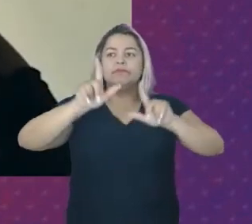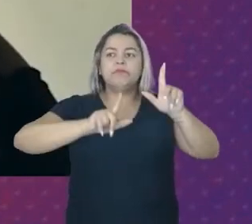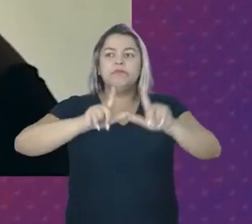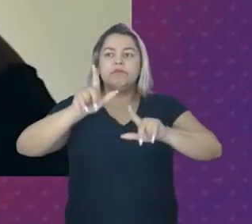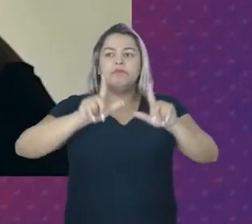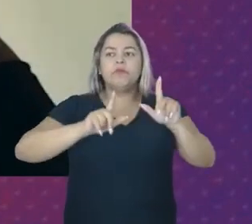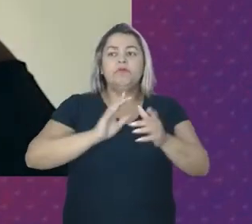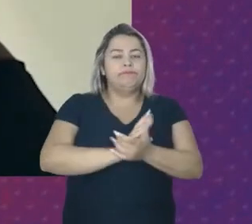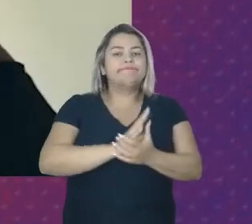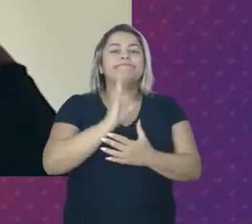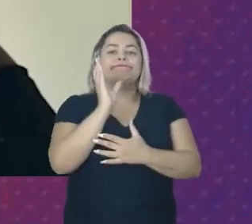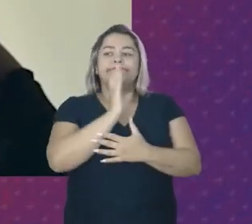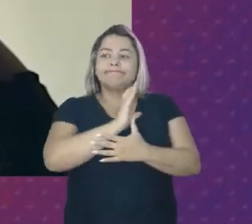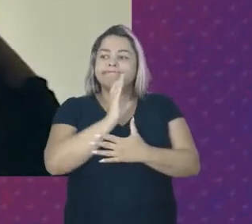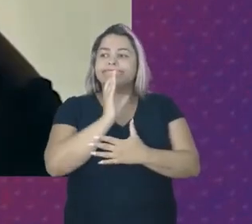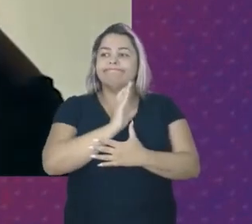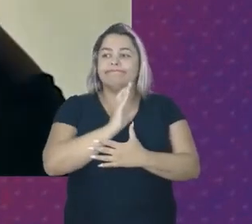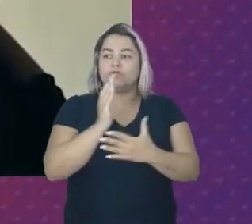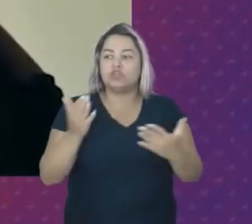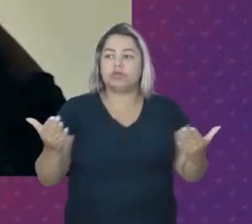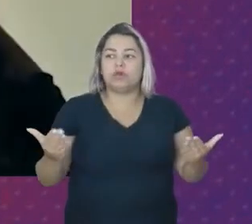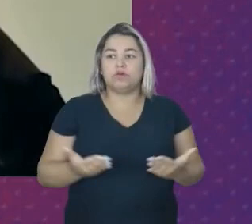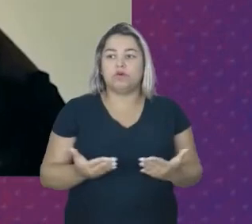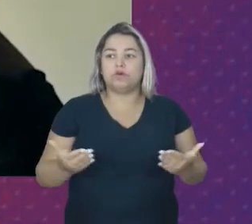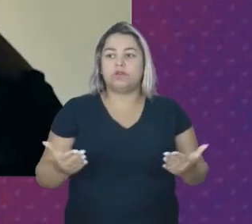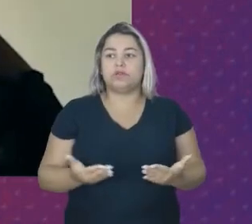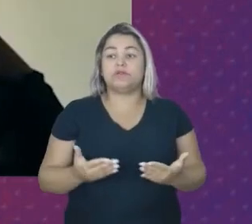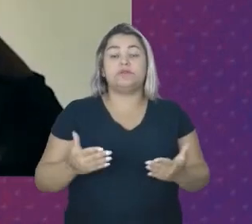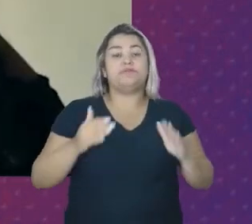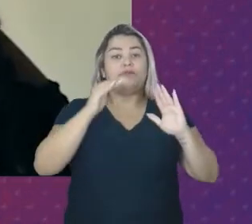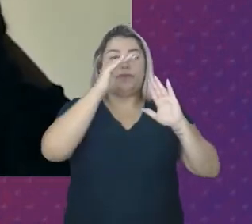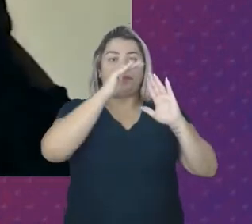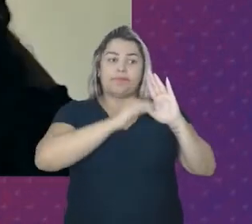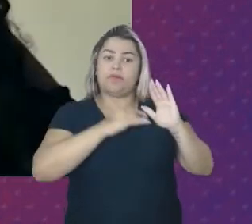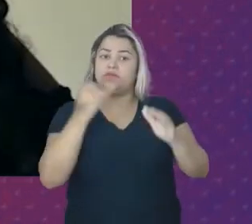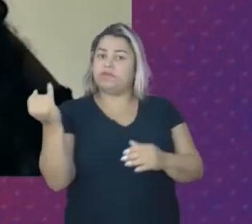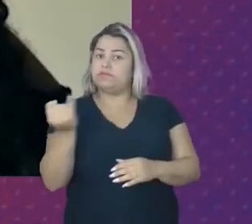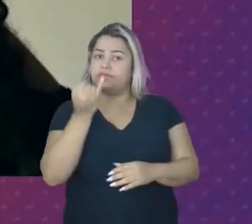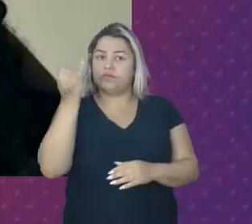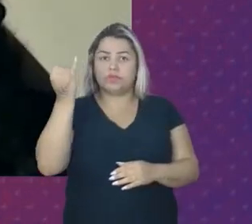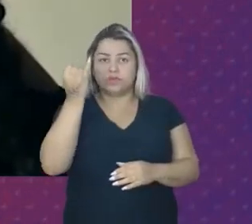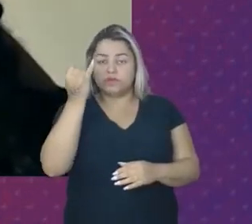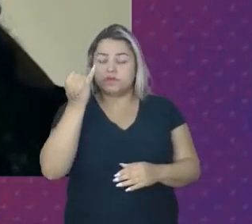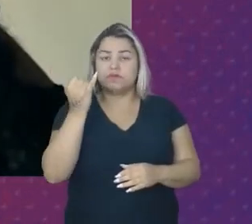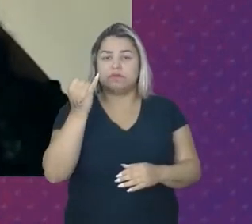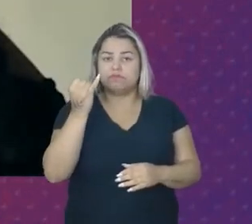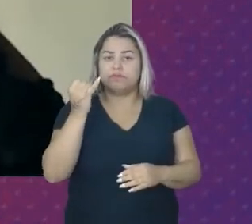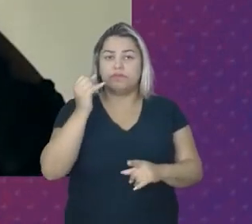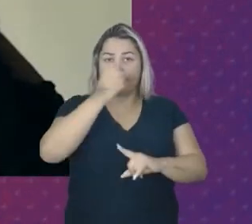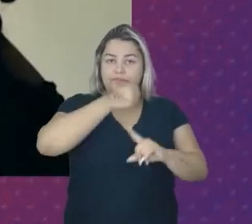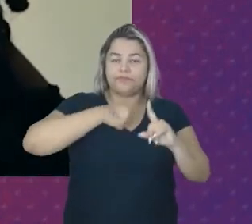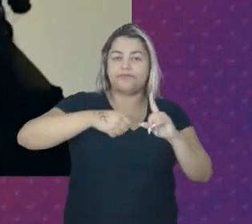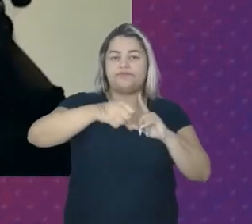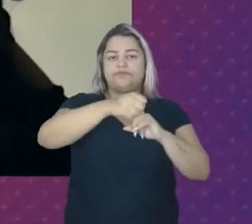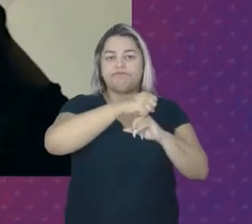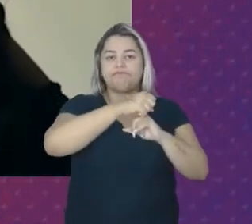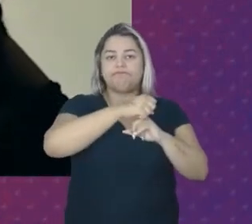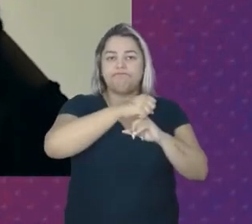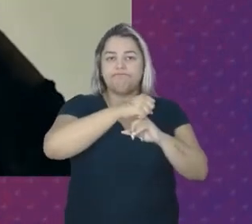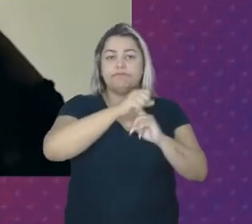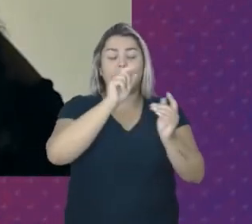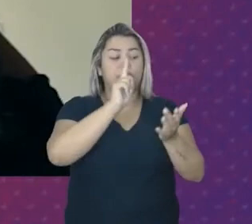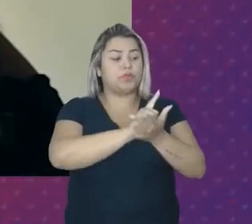são imediatos e de agora. São pautas prioritárias naquele momento na sociedade. Nosso papel,